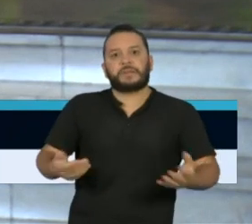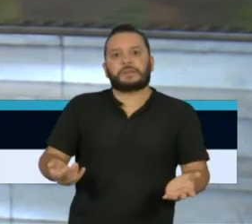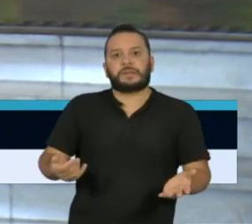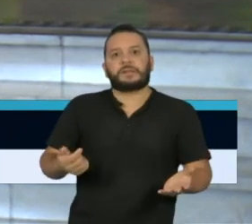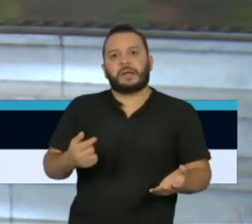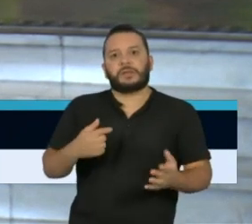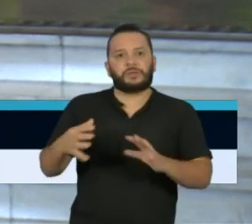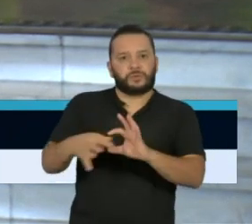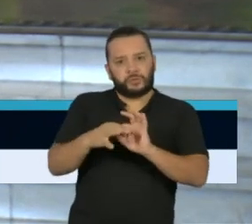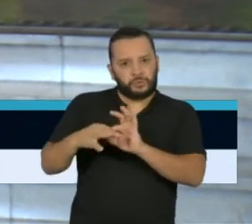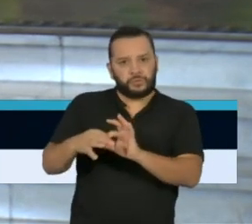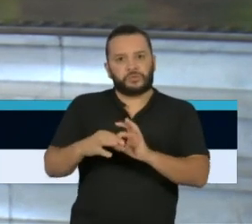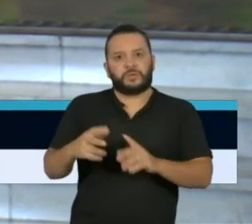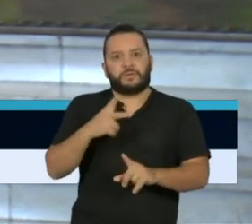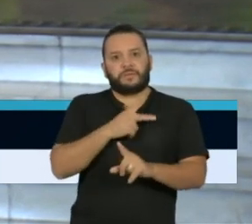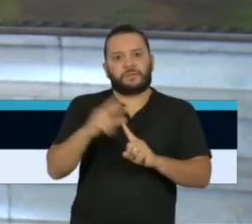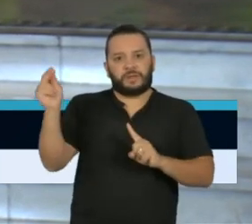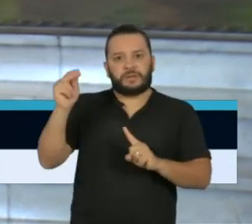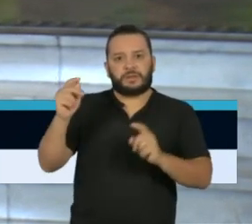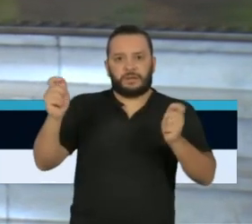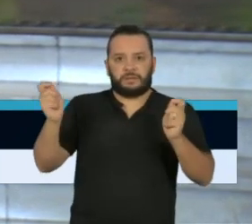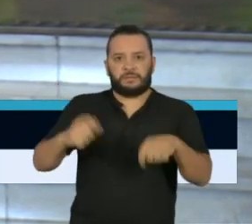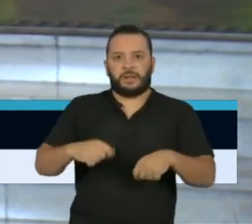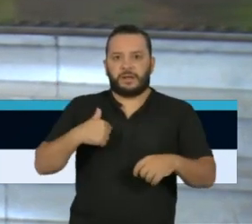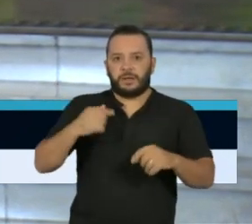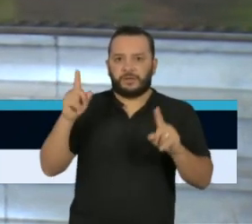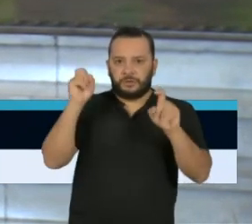de juntos vencermos esta